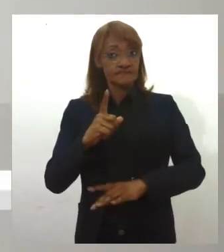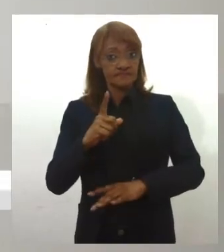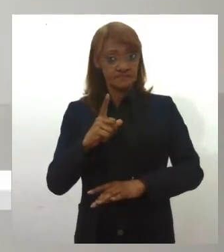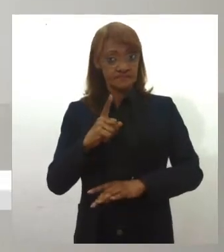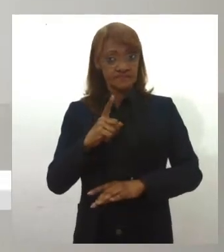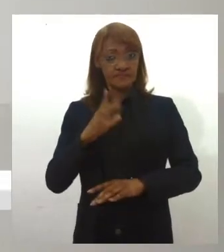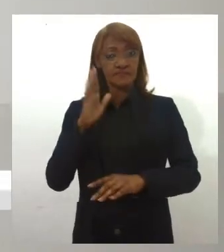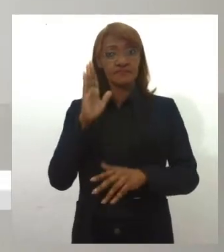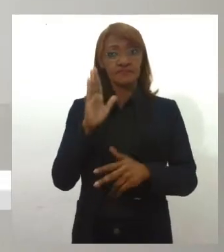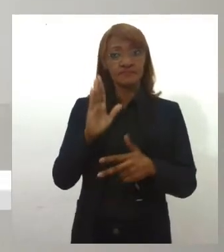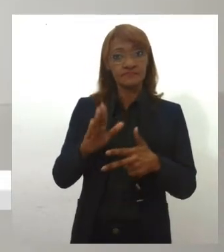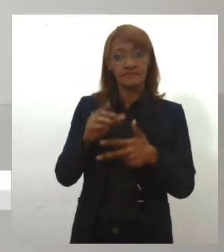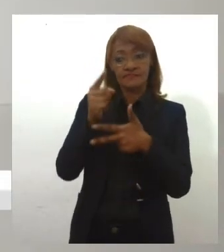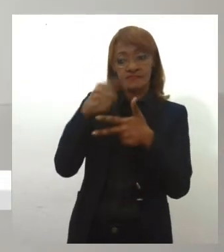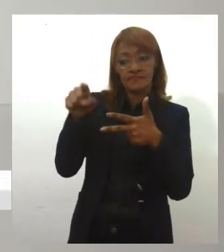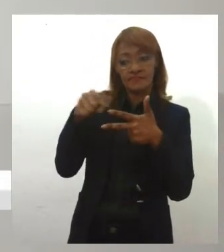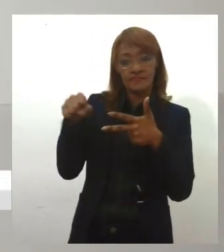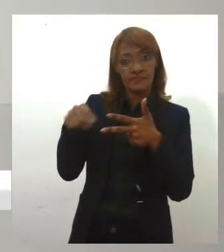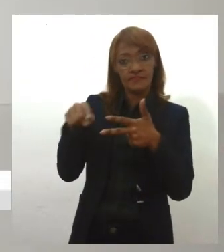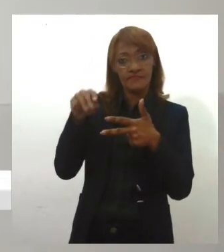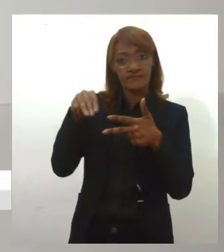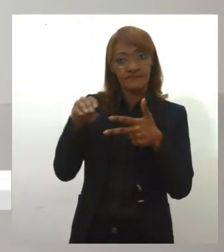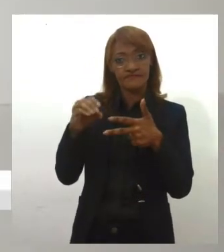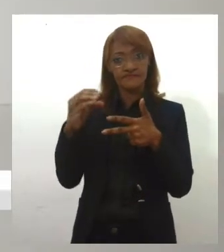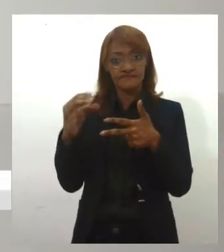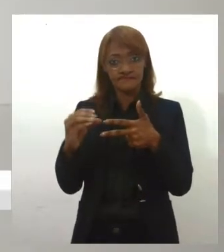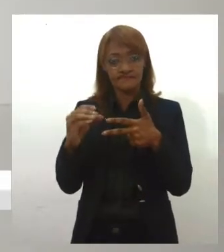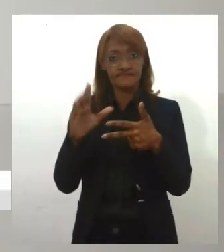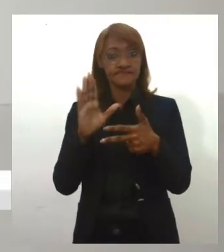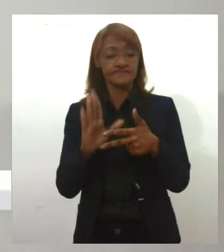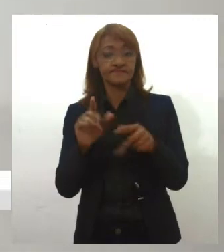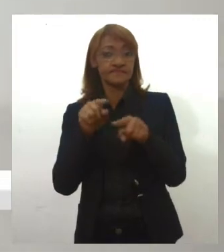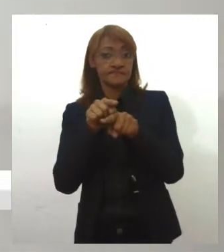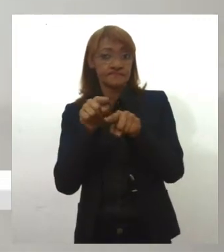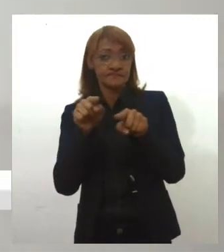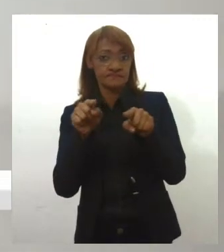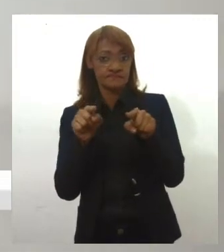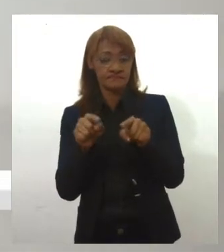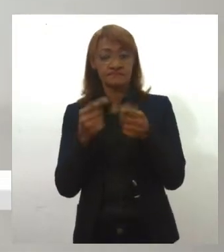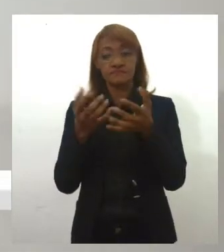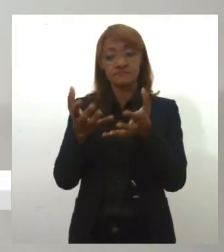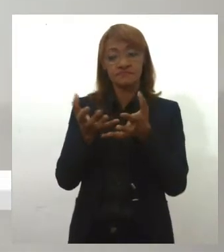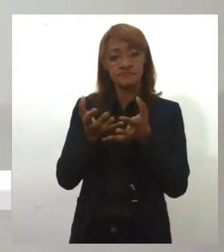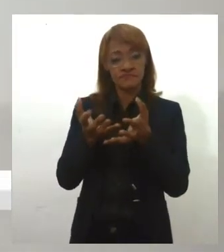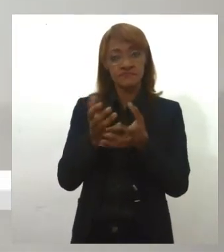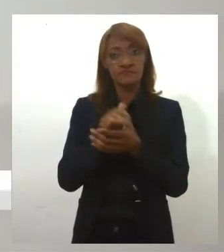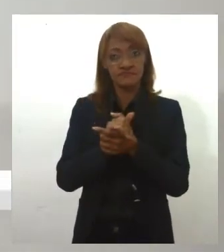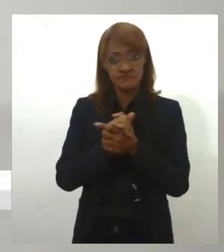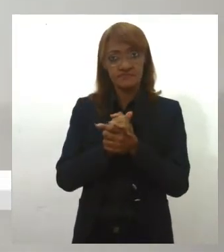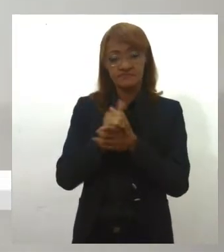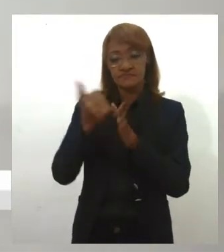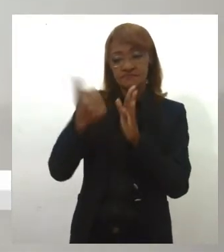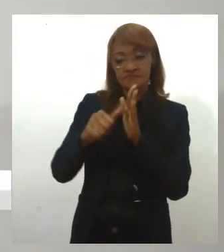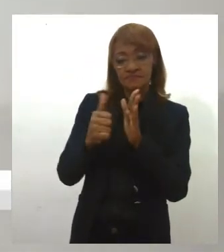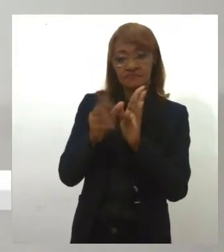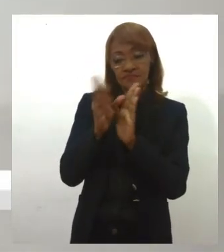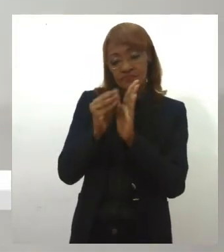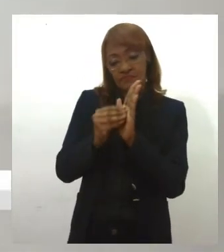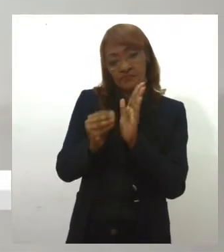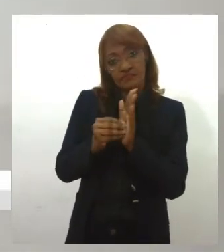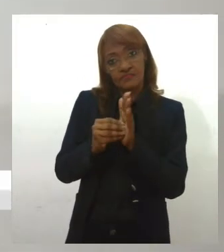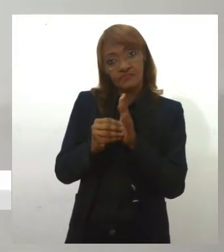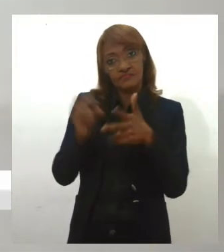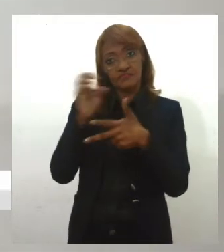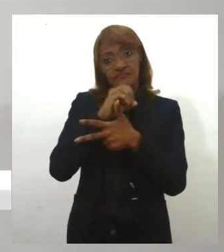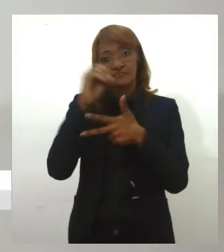o MEC termina estabelecendo algumas regras, até porque se você quiser ser avaliado, se você domina o conteúdo pelo Enem, você vai ter